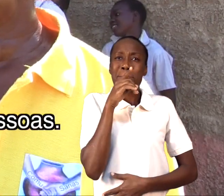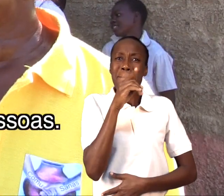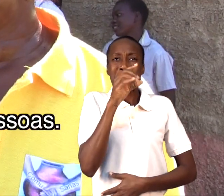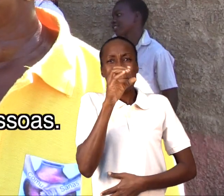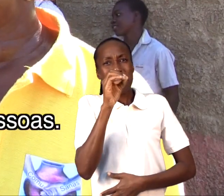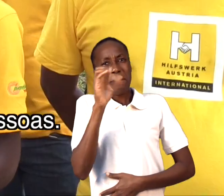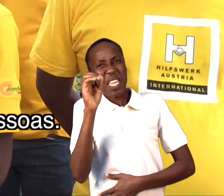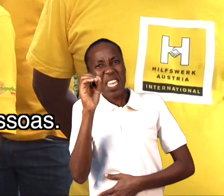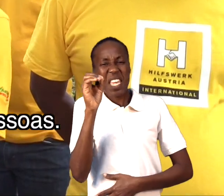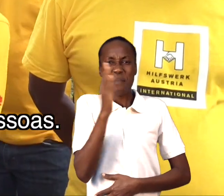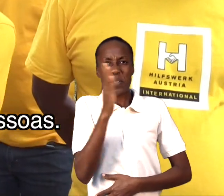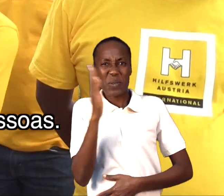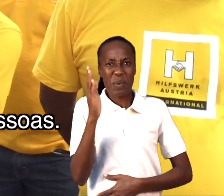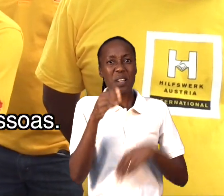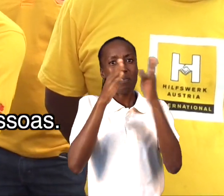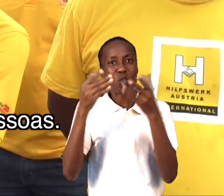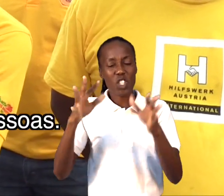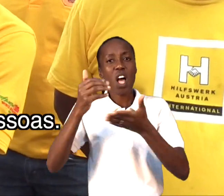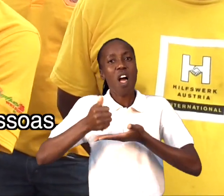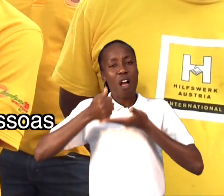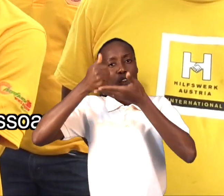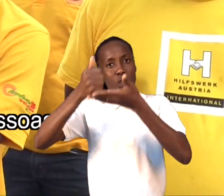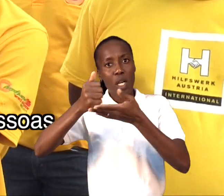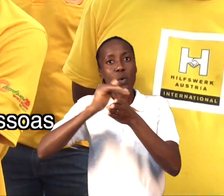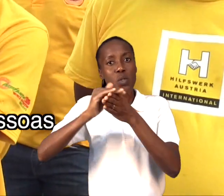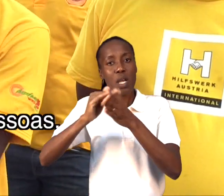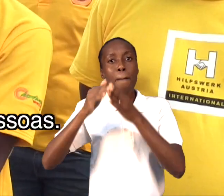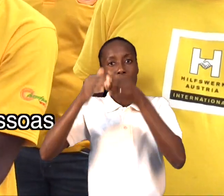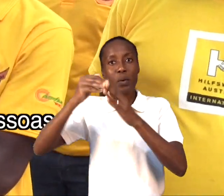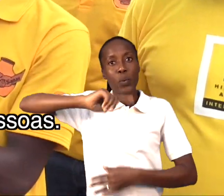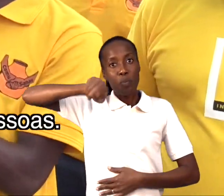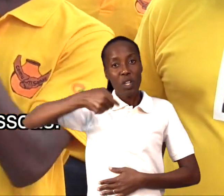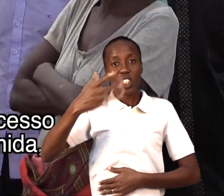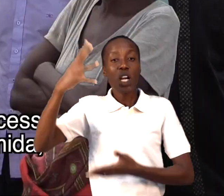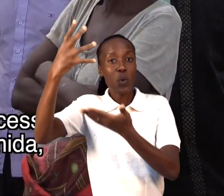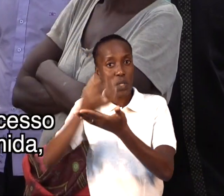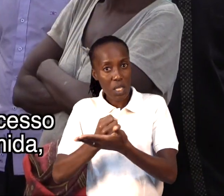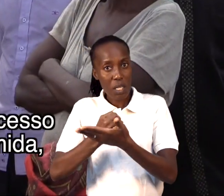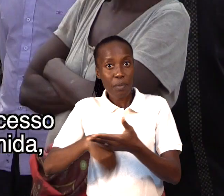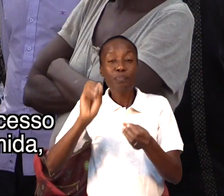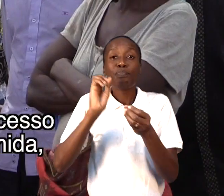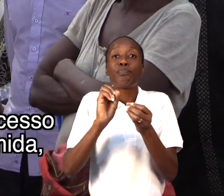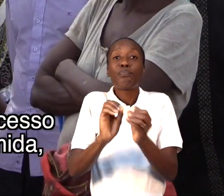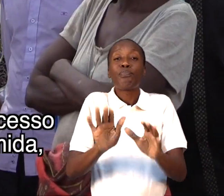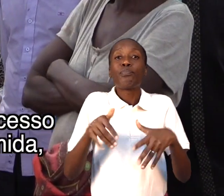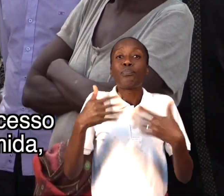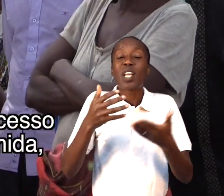de mil e tal pessoas que foram salvadas com a nossa embarcação. Conseguimos